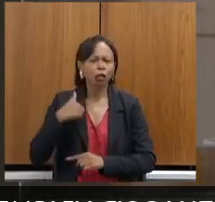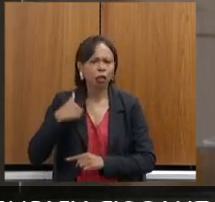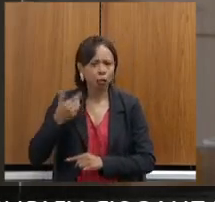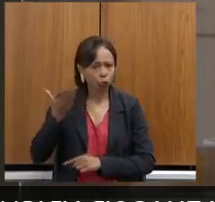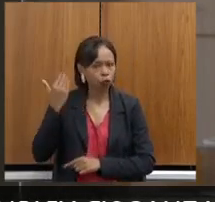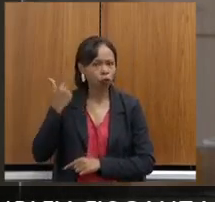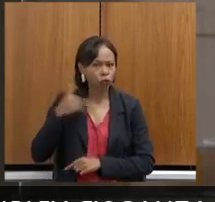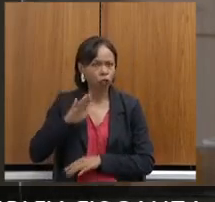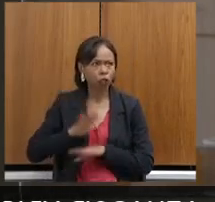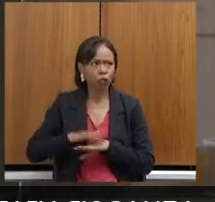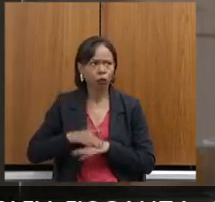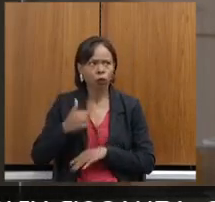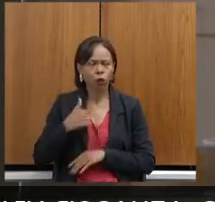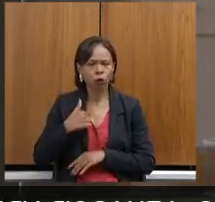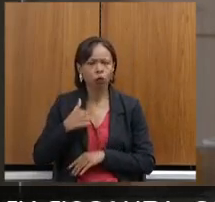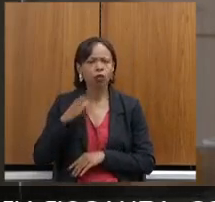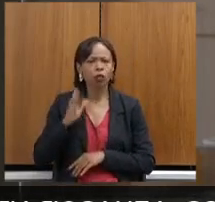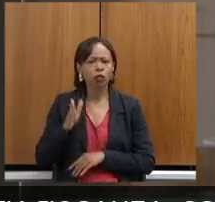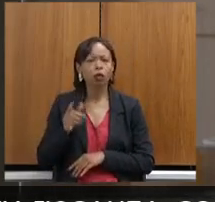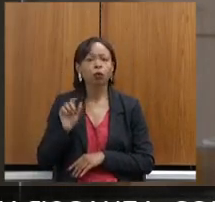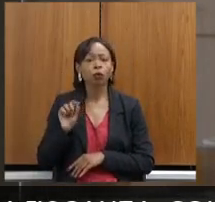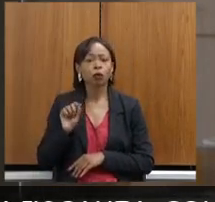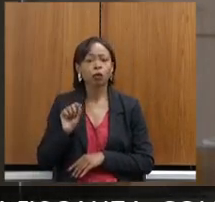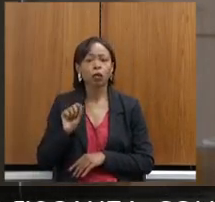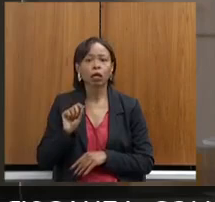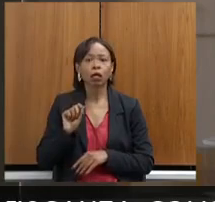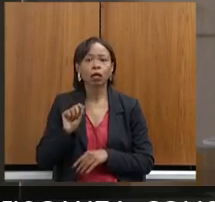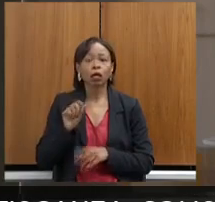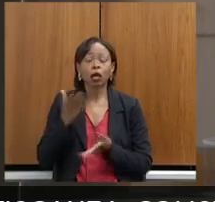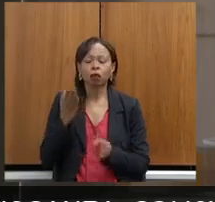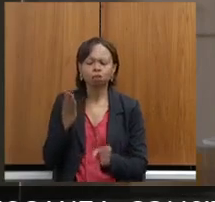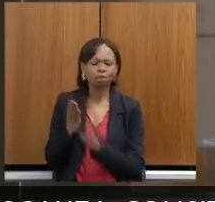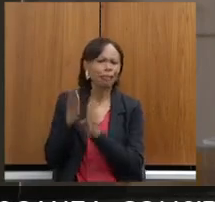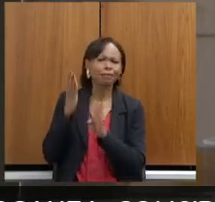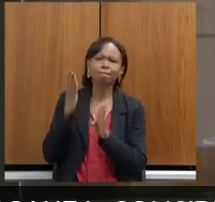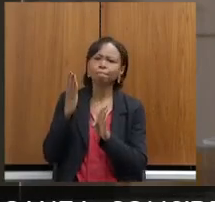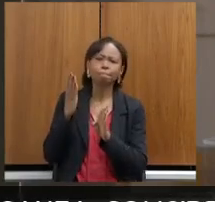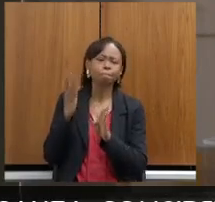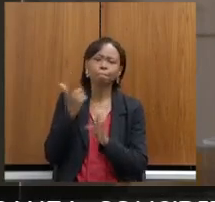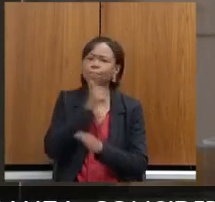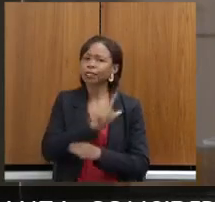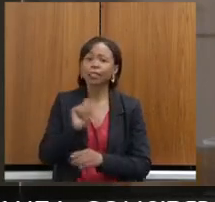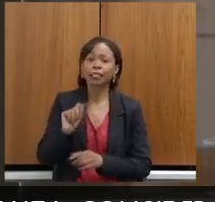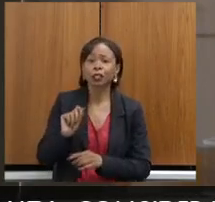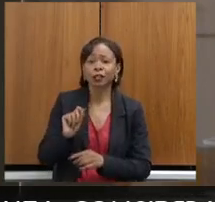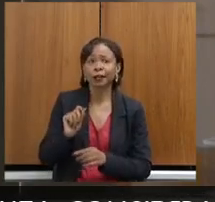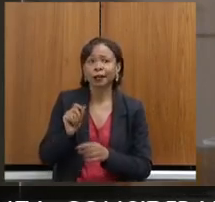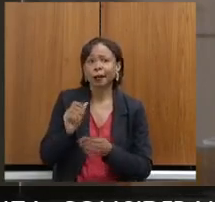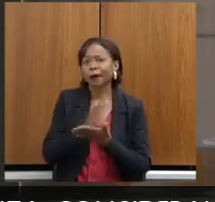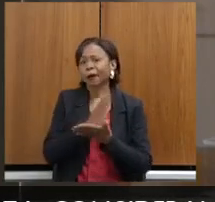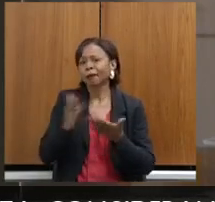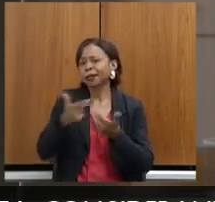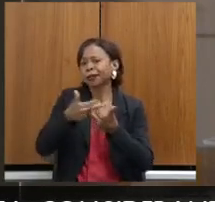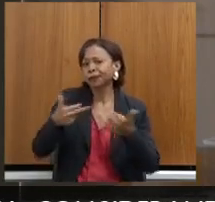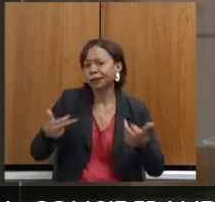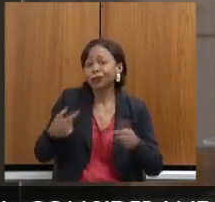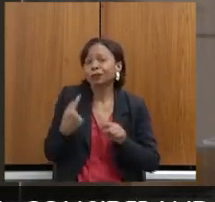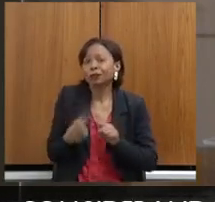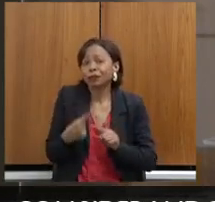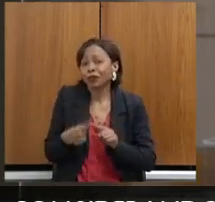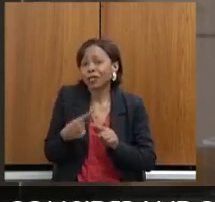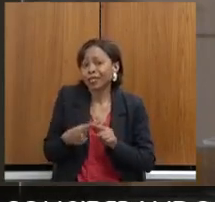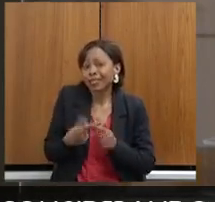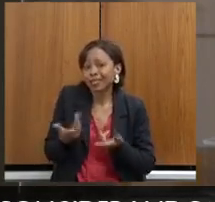eu mesmo já deixei de ratificar flagrante flagrante que não eram flagrantes flagrante por conta de